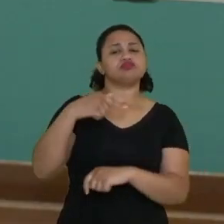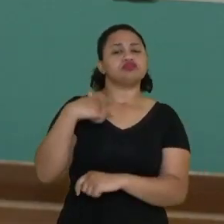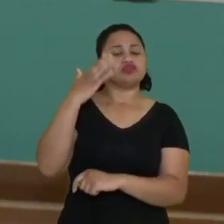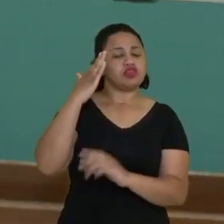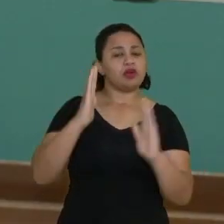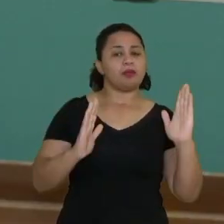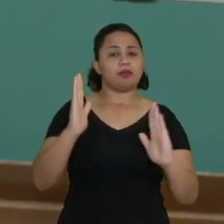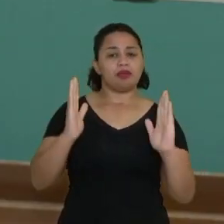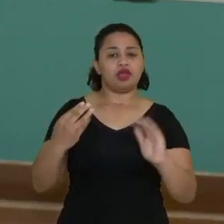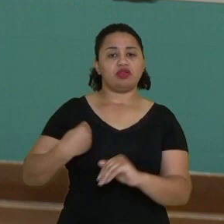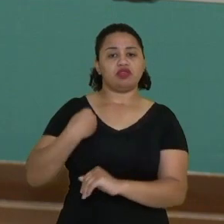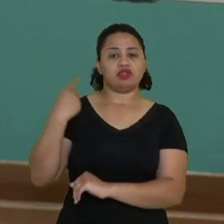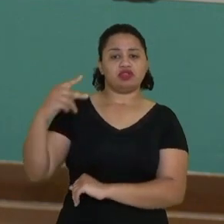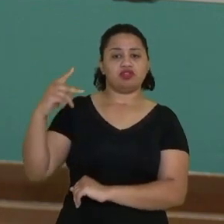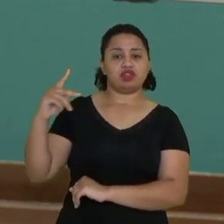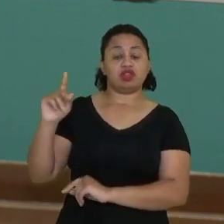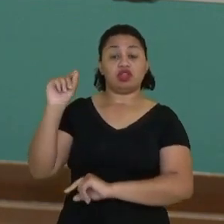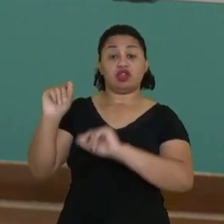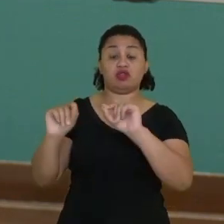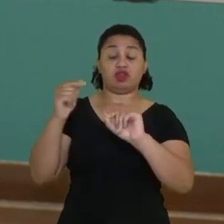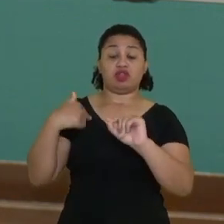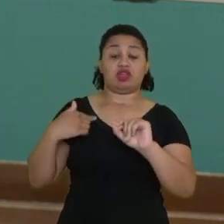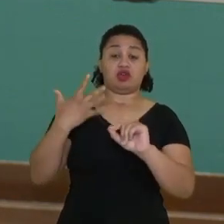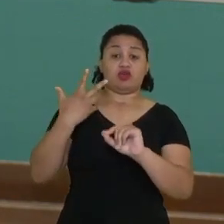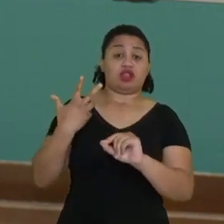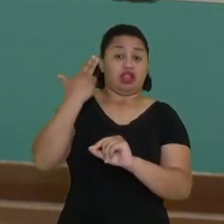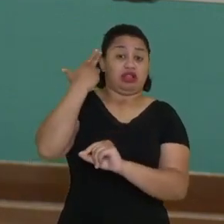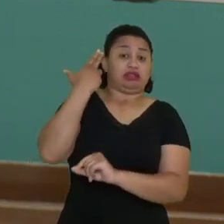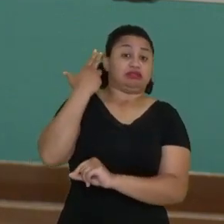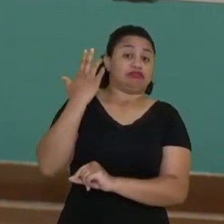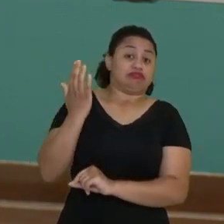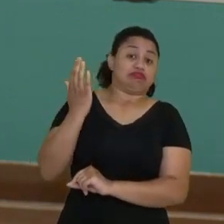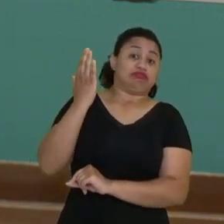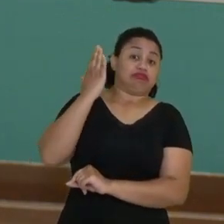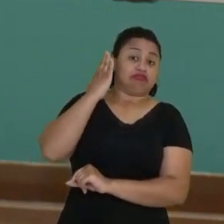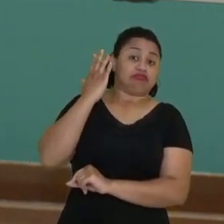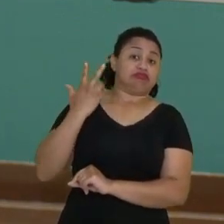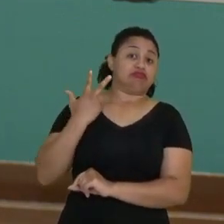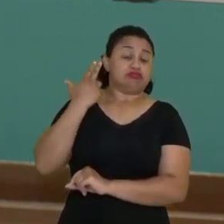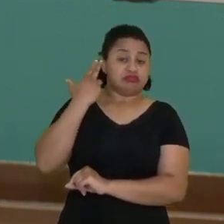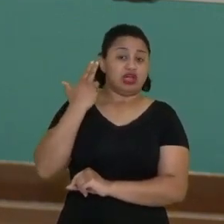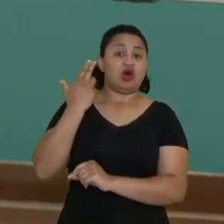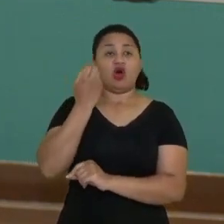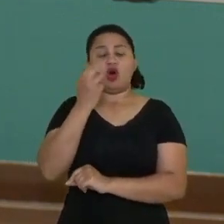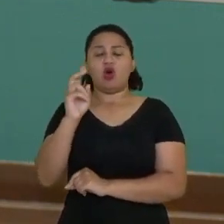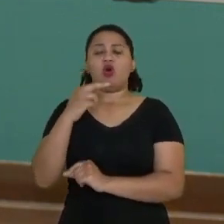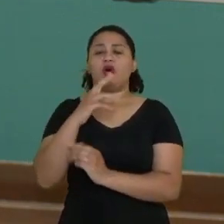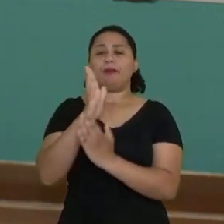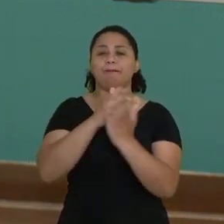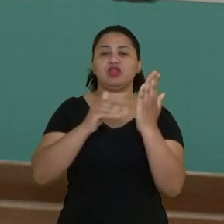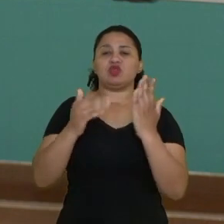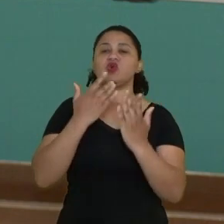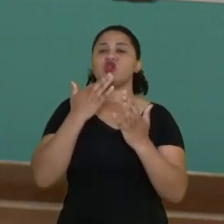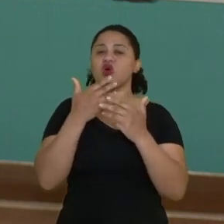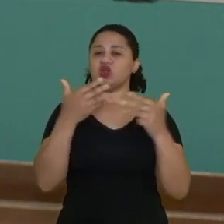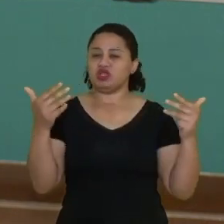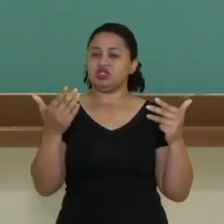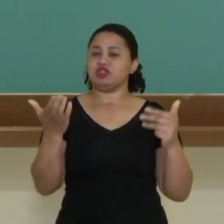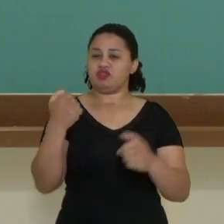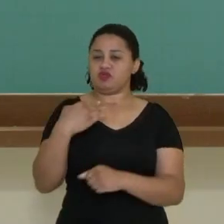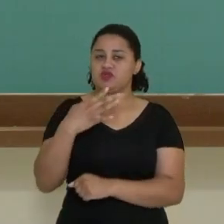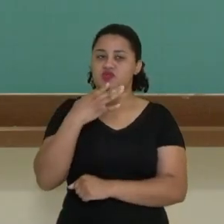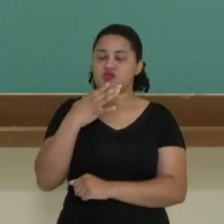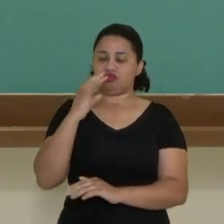da vida dele que ele acabou se mutilando com a orelha, talvez, ou aquelas pinturas super coloridas. Vamos conhecer um pouco mais. Vem